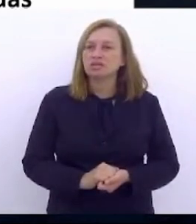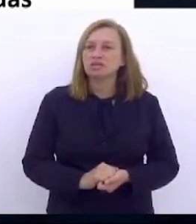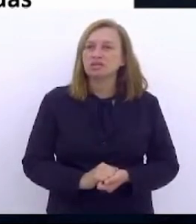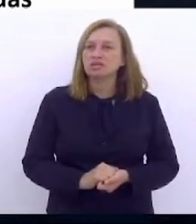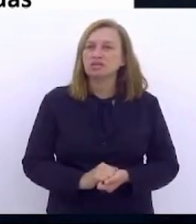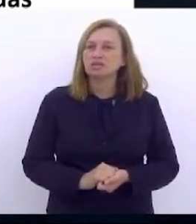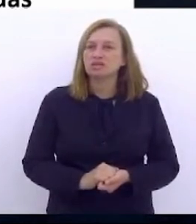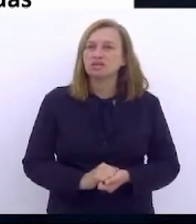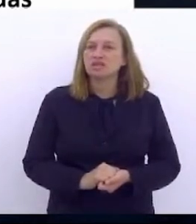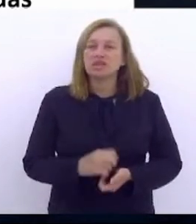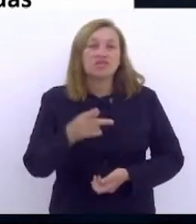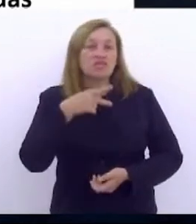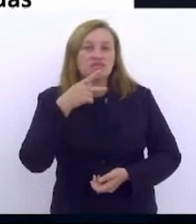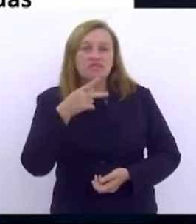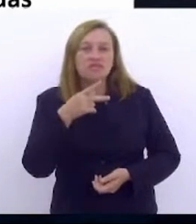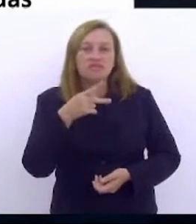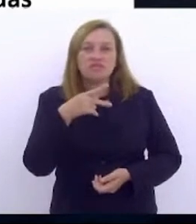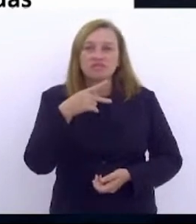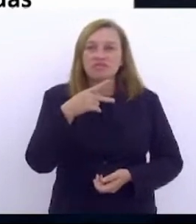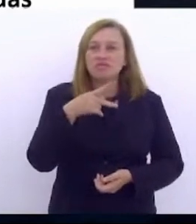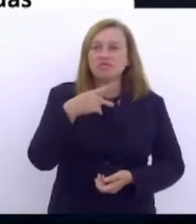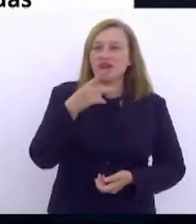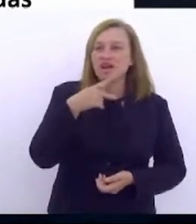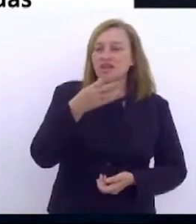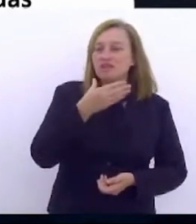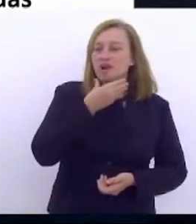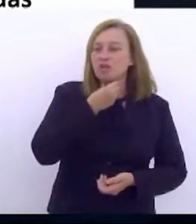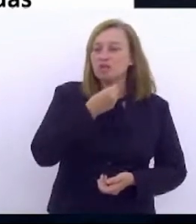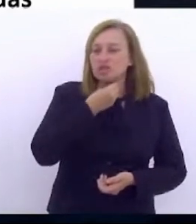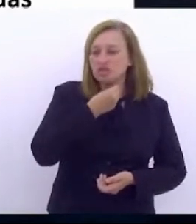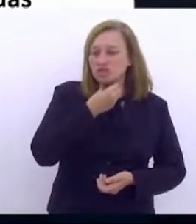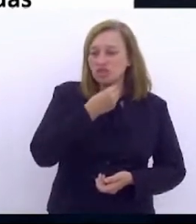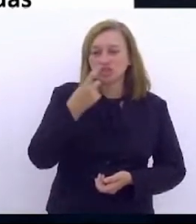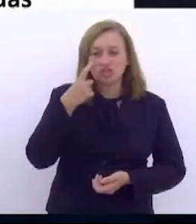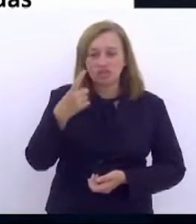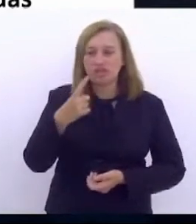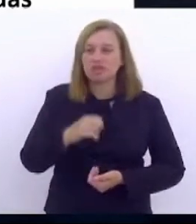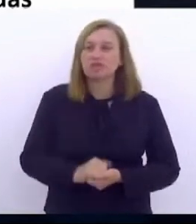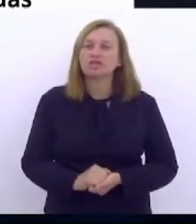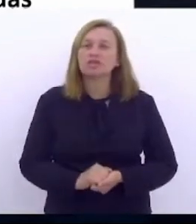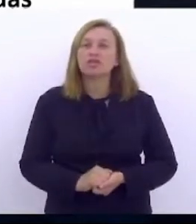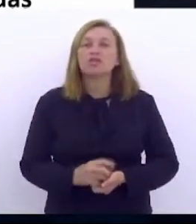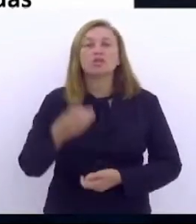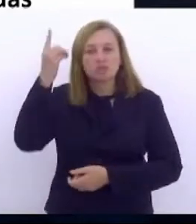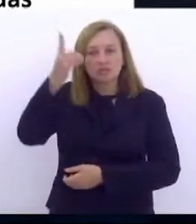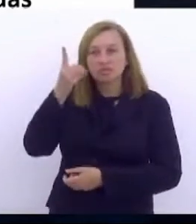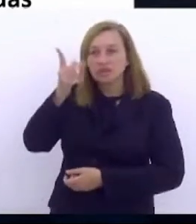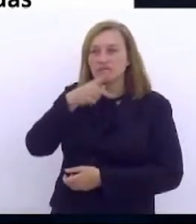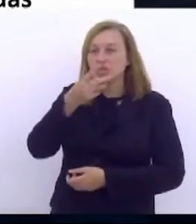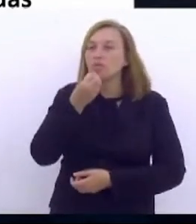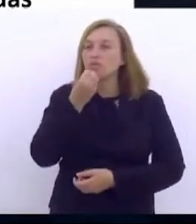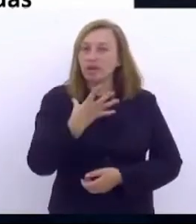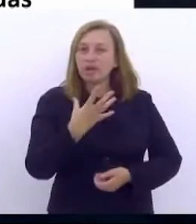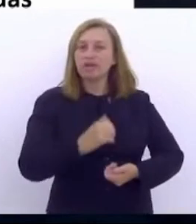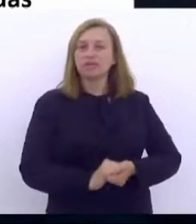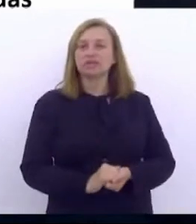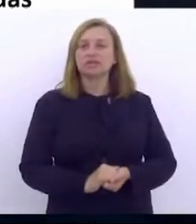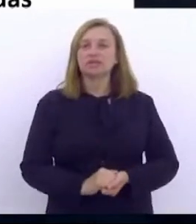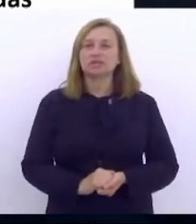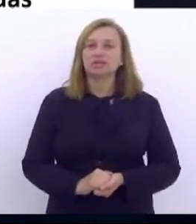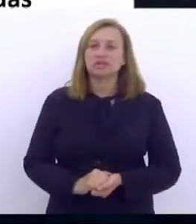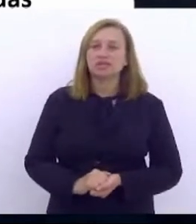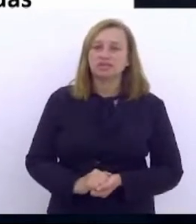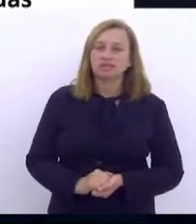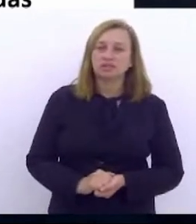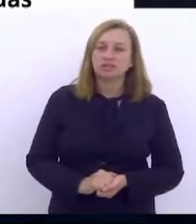conjunto de falácias e manipulações que a gente enfrenta, né? E aí, como o deputado colocou muito bem, né, que nós